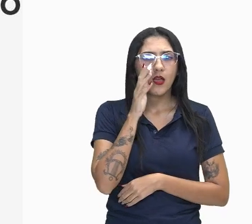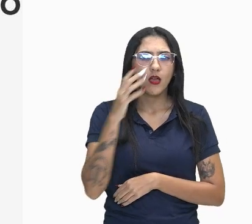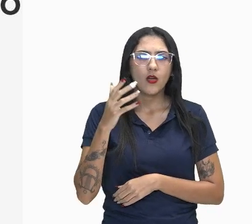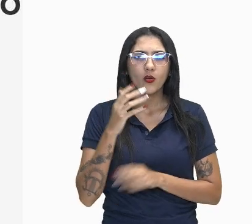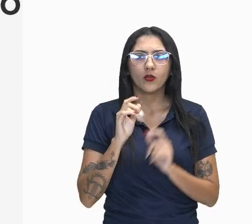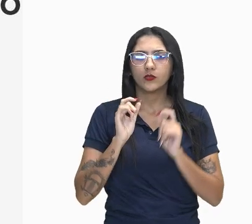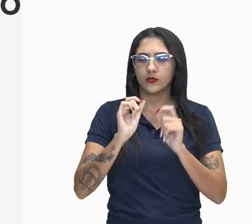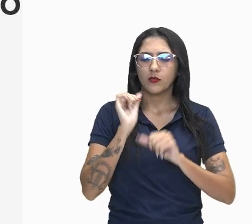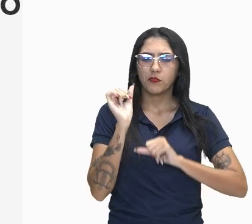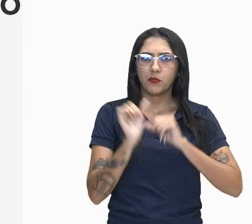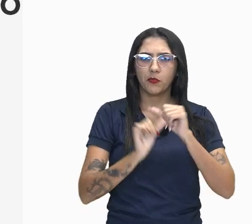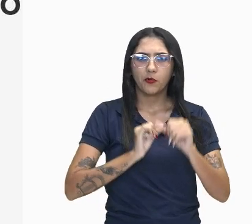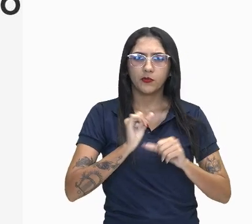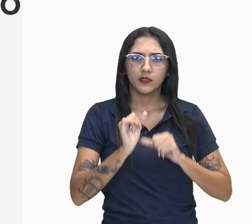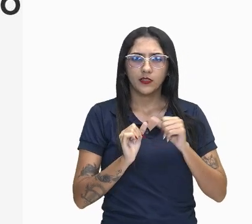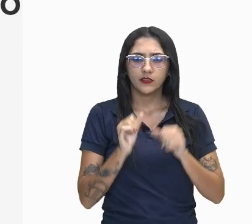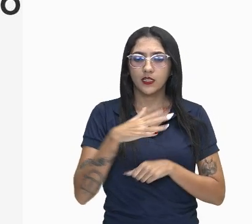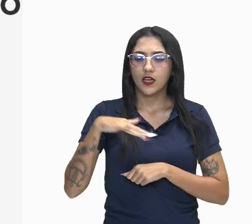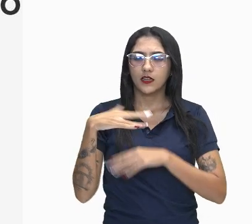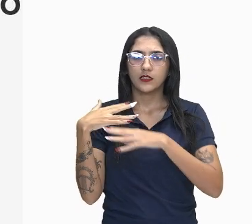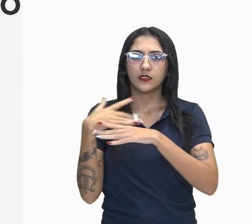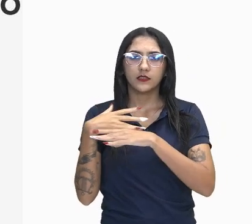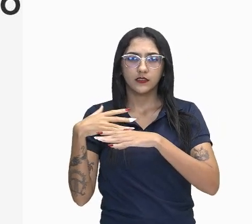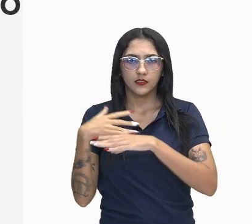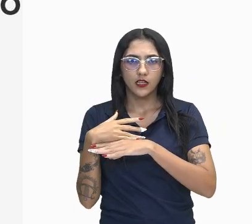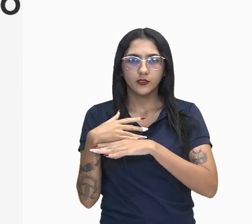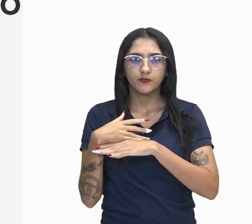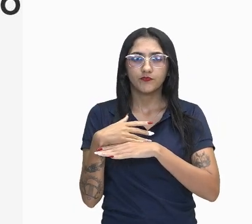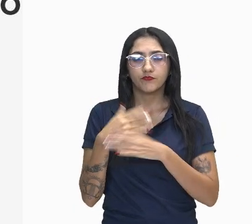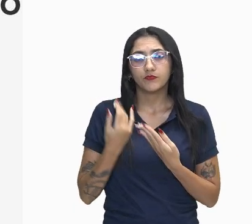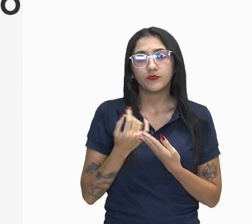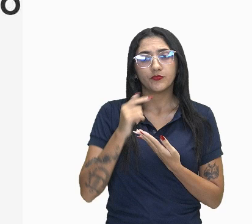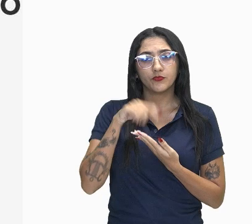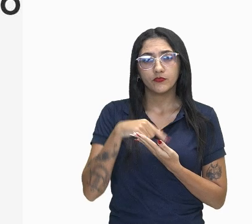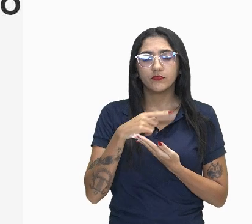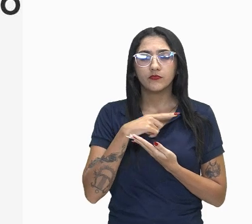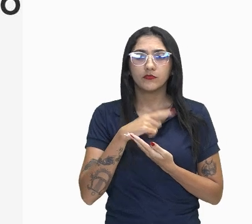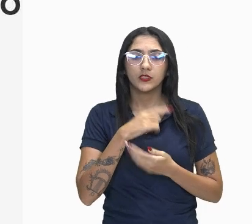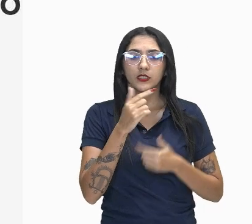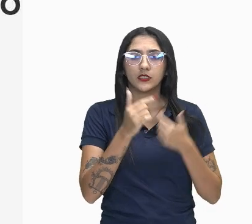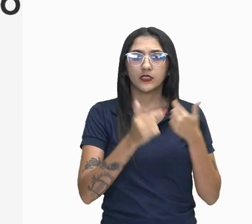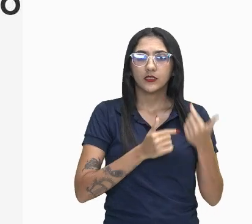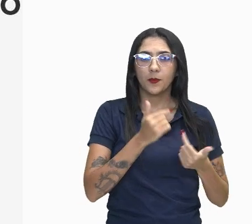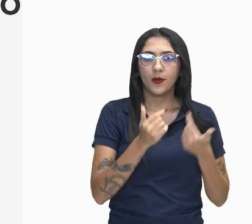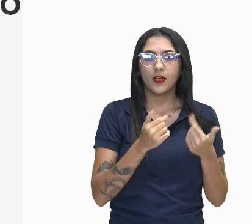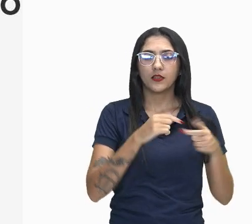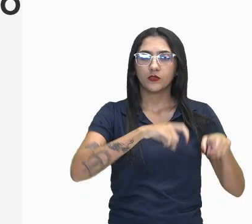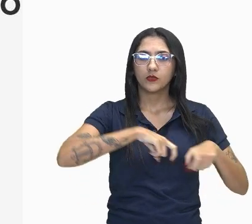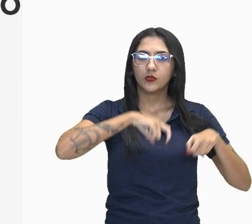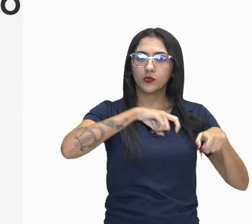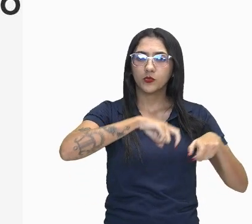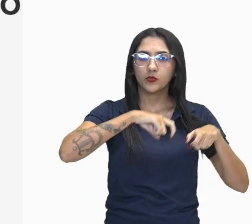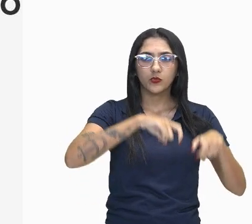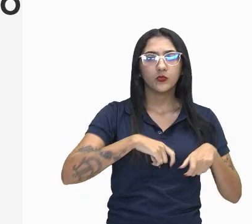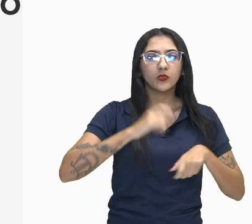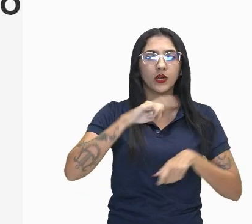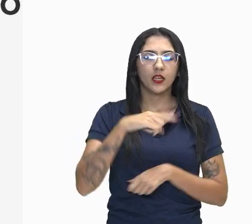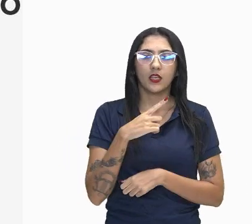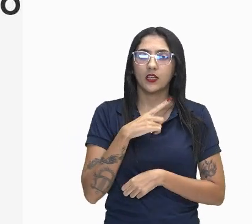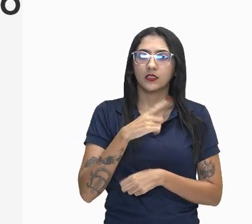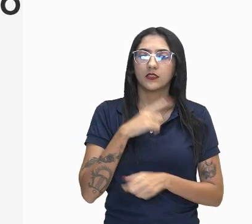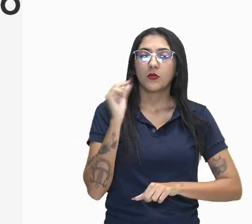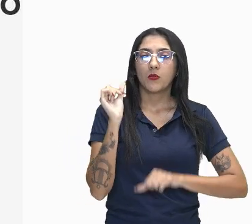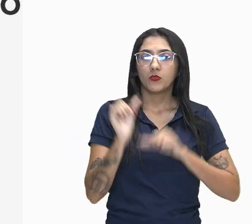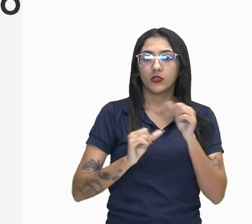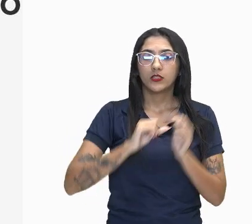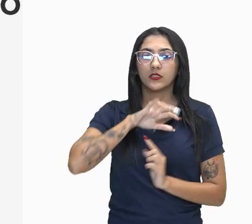as mudanças nas cidades. E isso vai fazer com que essas atividades da agricultura, elas acabem